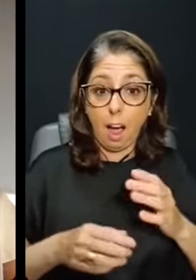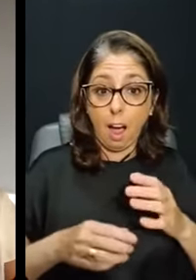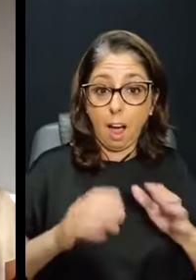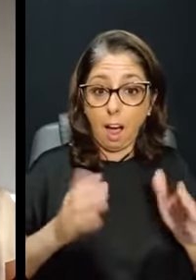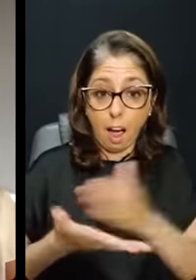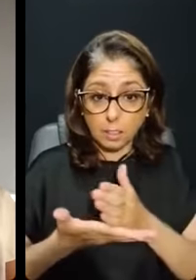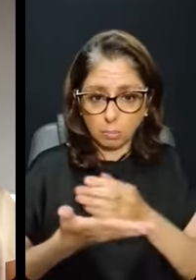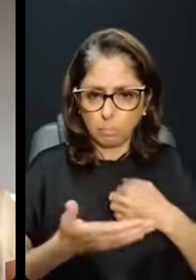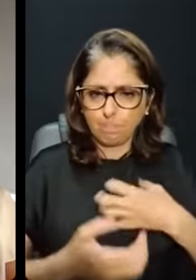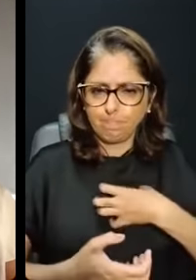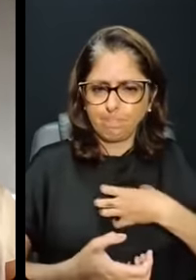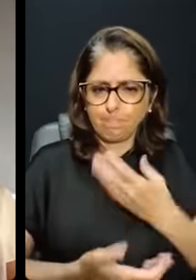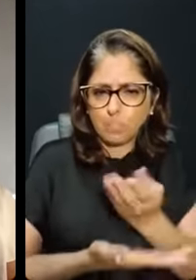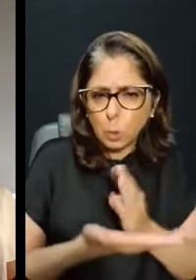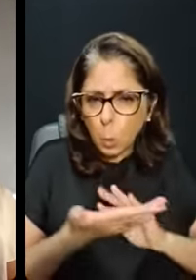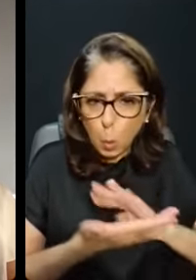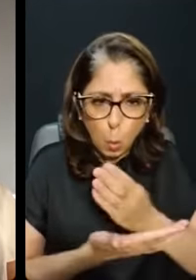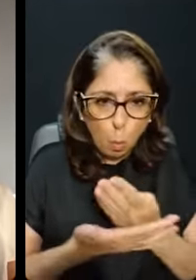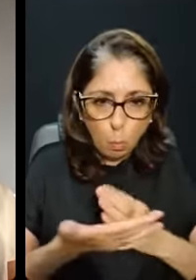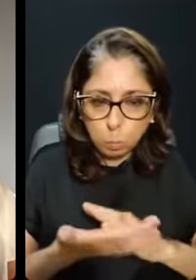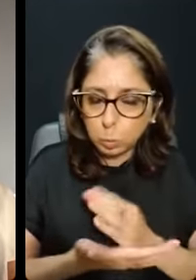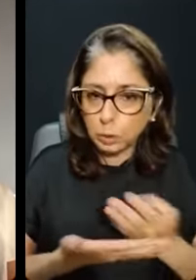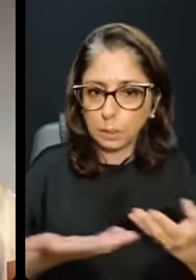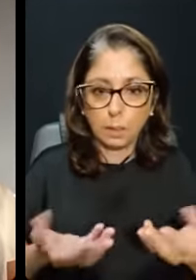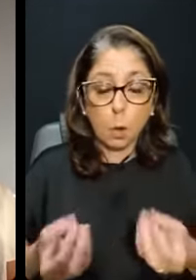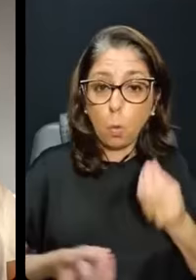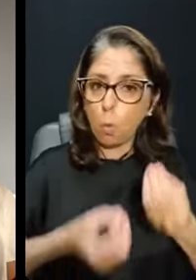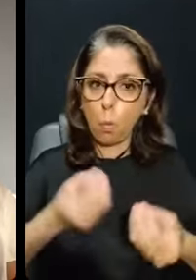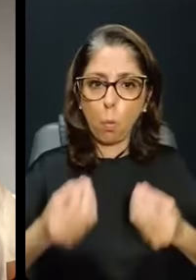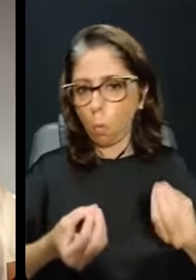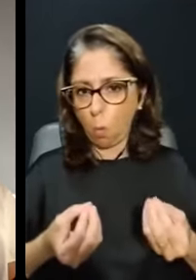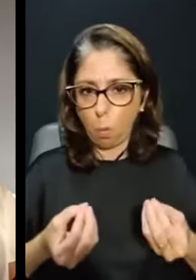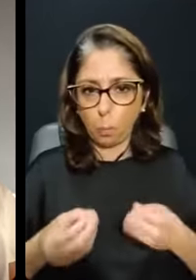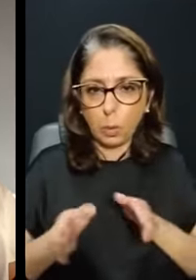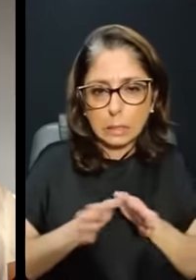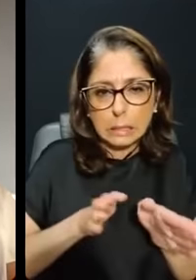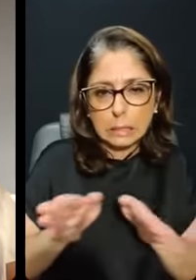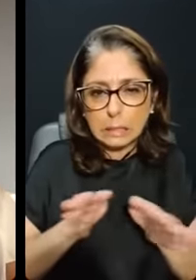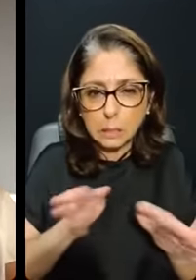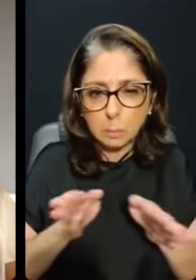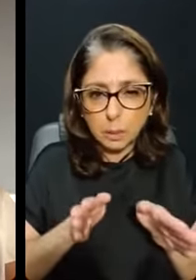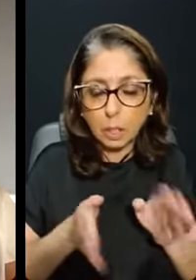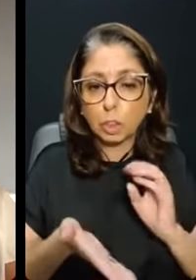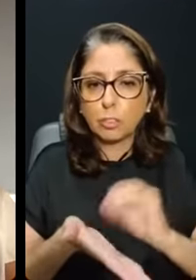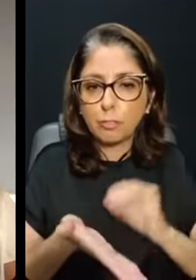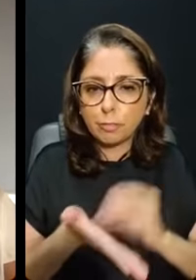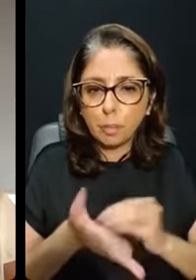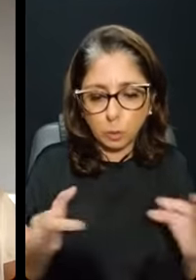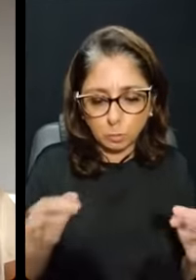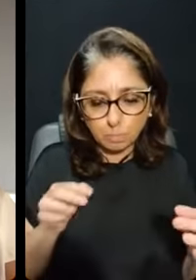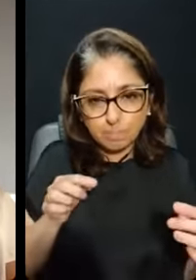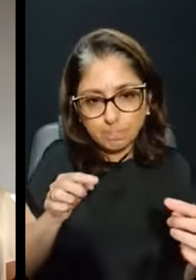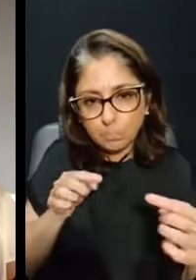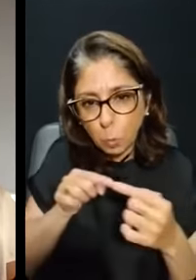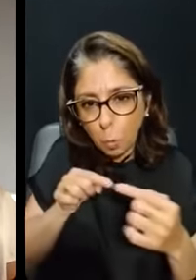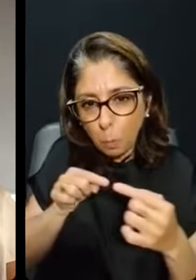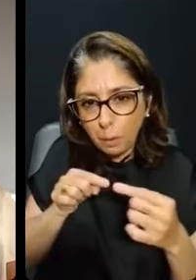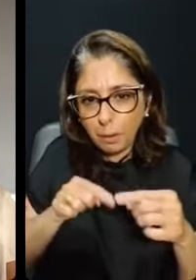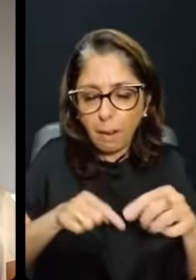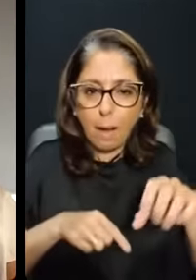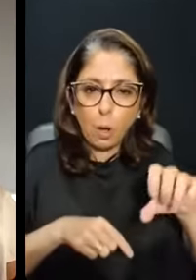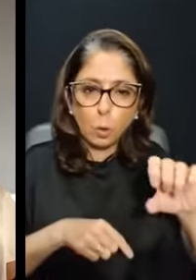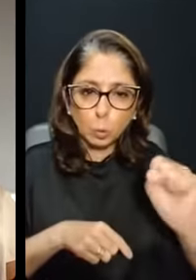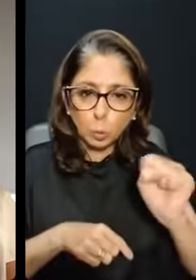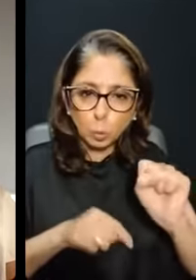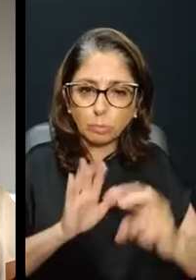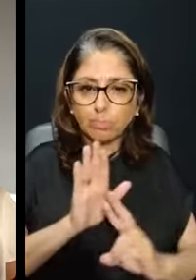sustentabilidade e não inserindo a questão da acessibilidade dentro, sem enxergar esse contexto. E um dos